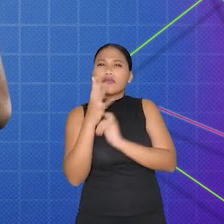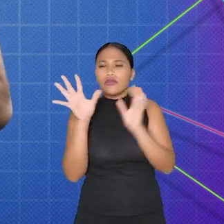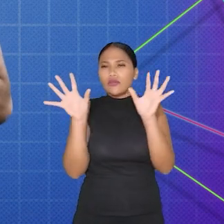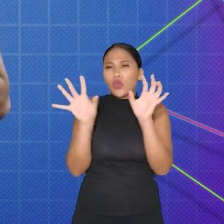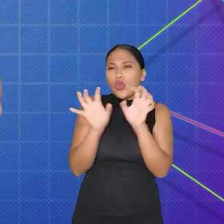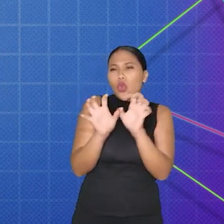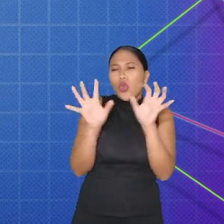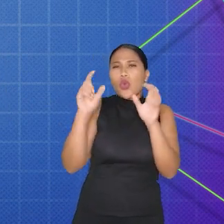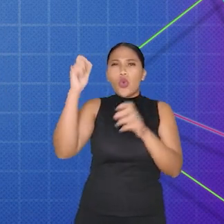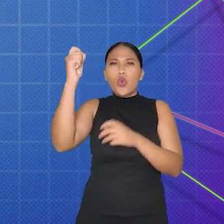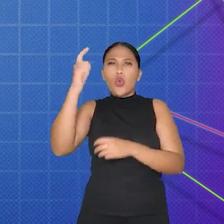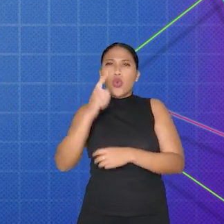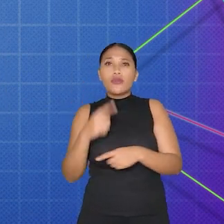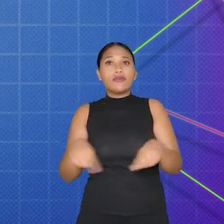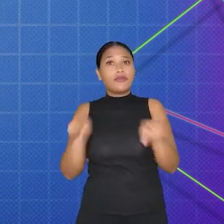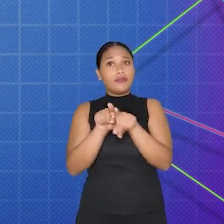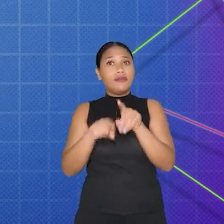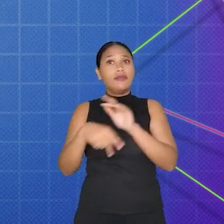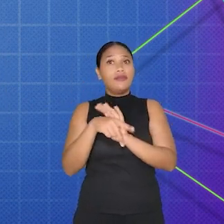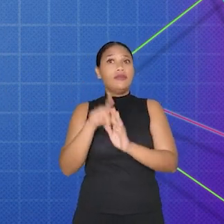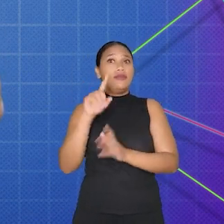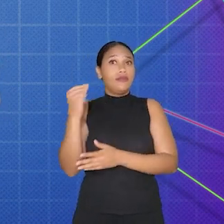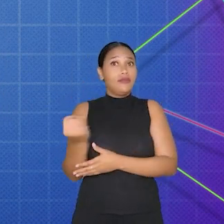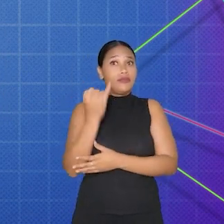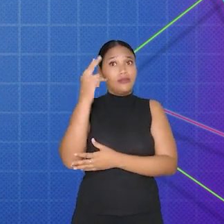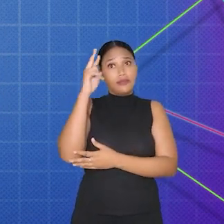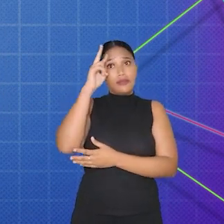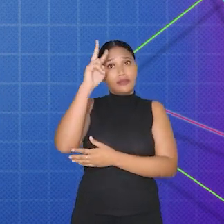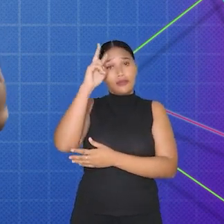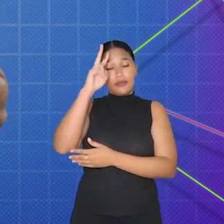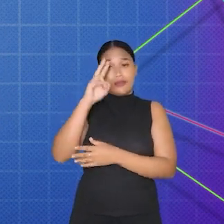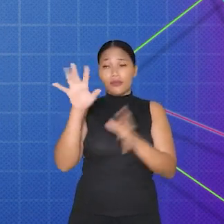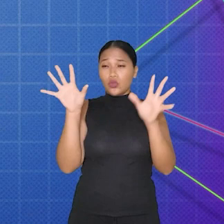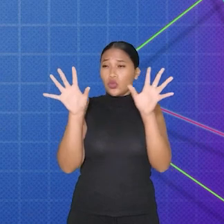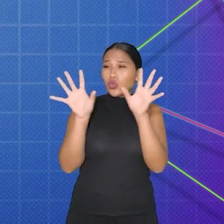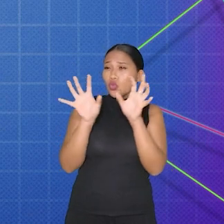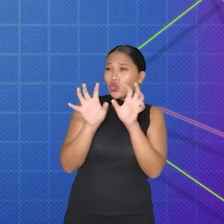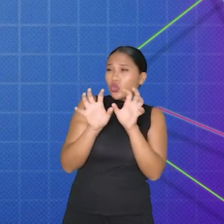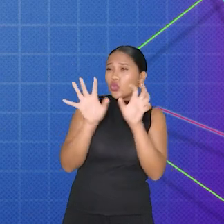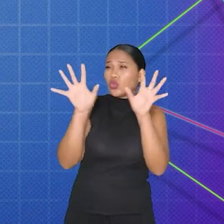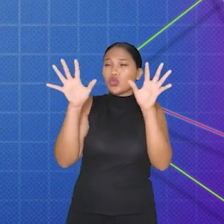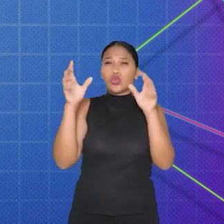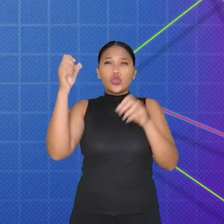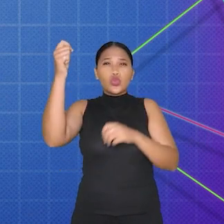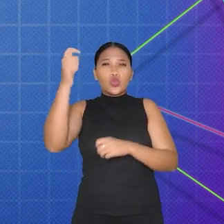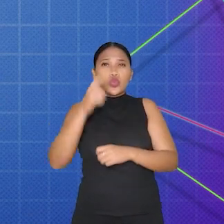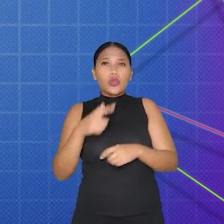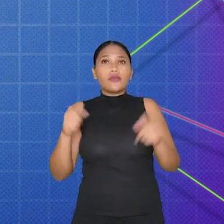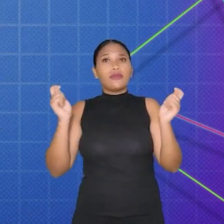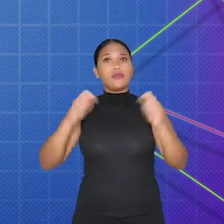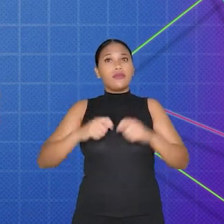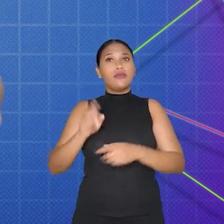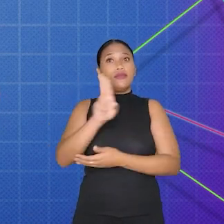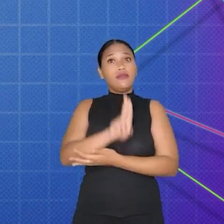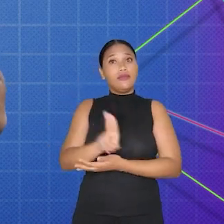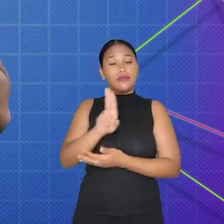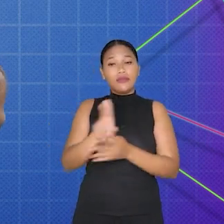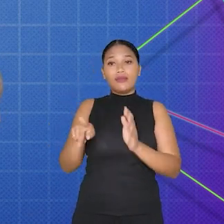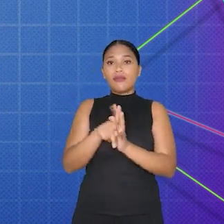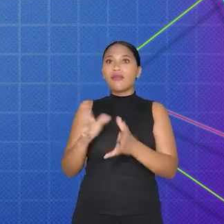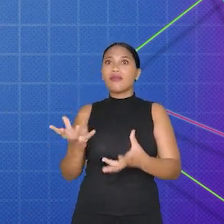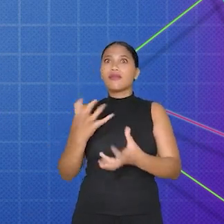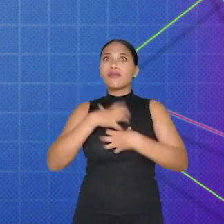a ilusão de sombra e de luz. Além disso, é importante lembrar que a luz e a sombra também podem ser usadas para